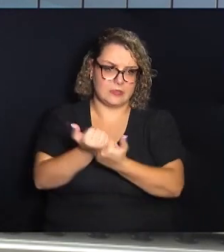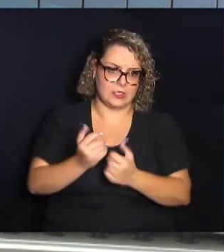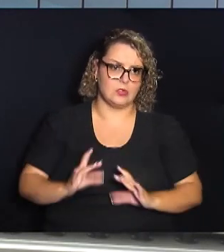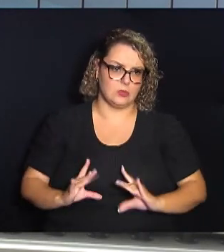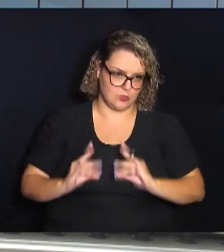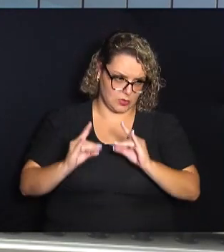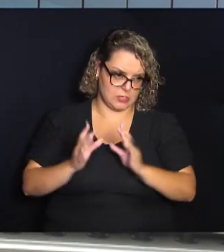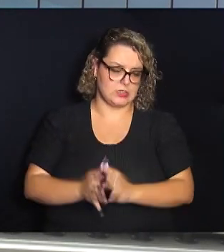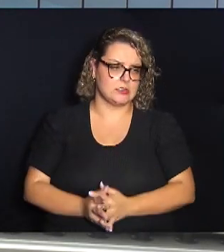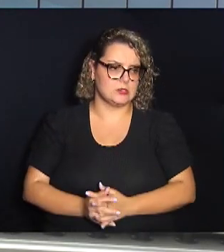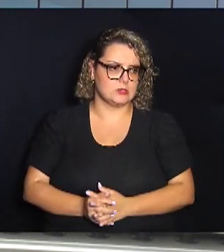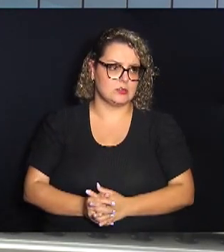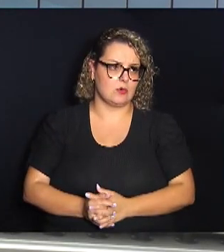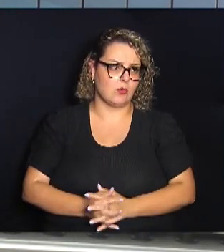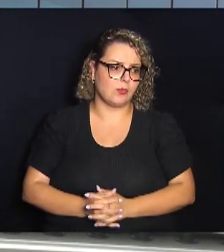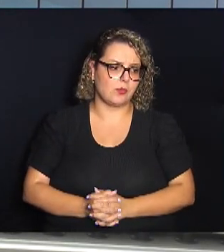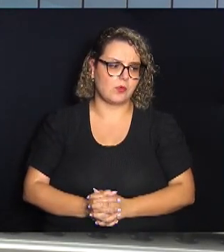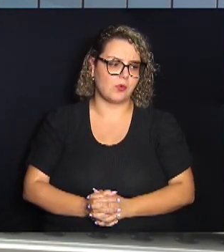reposição?